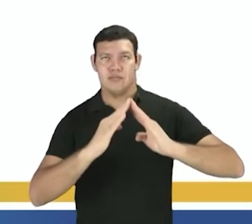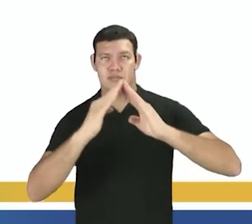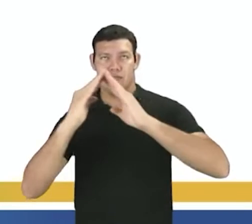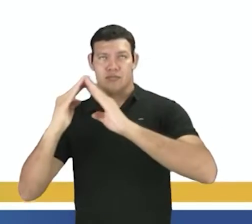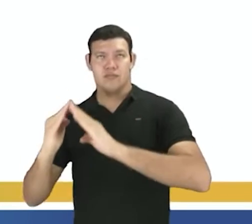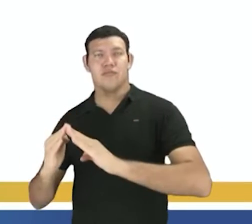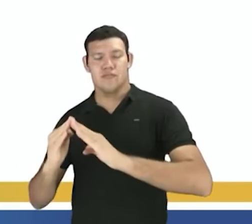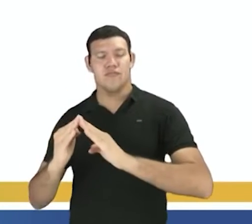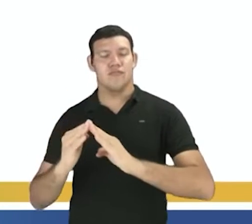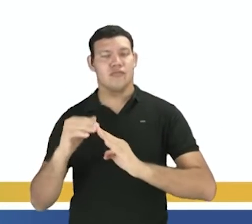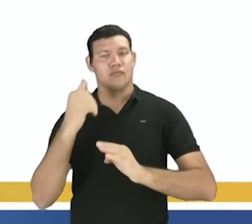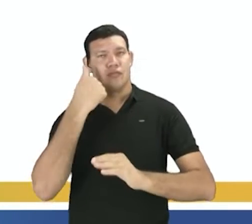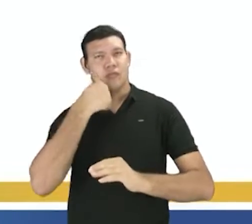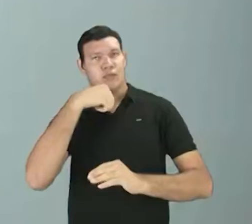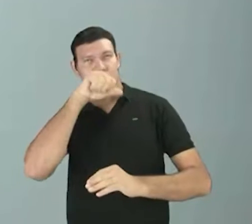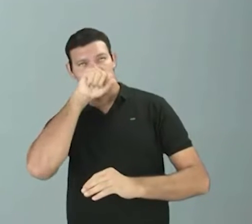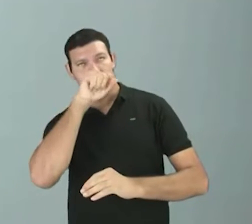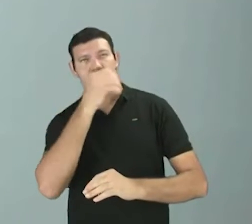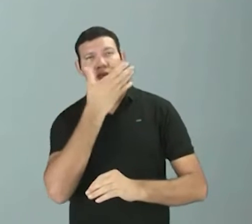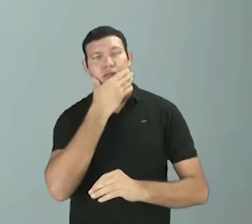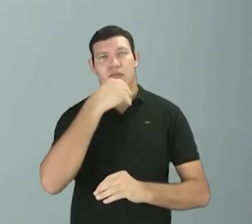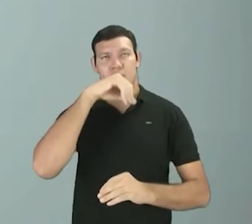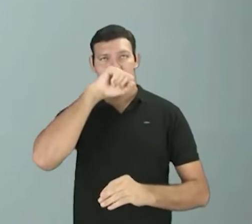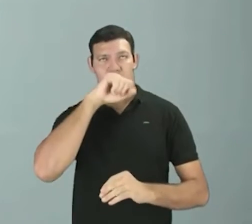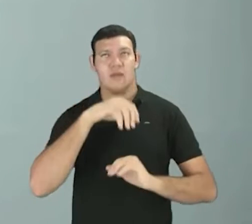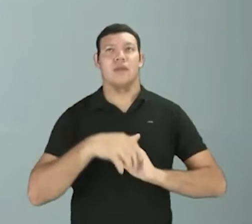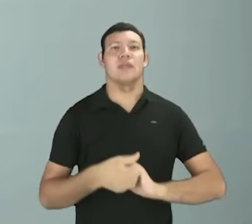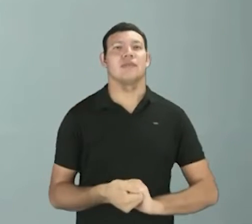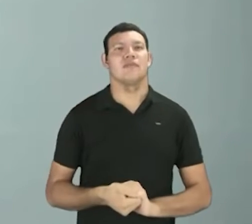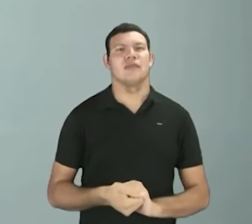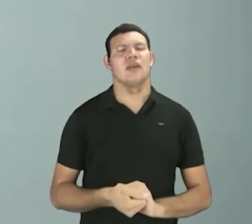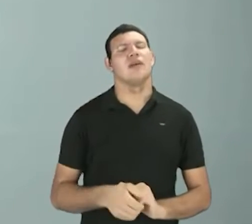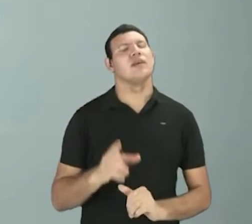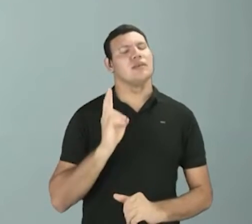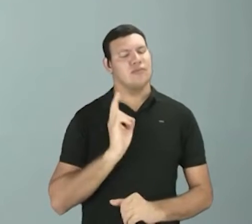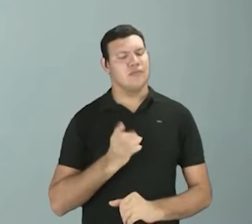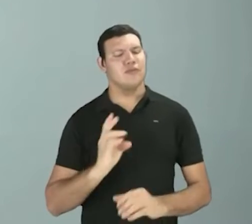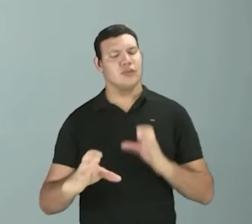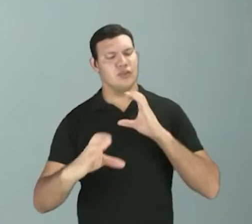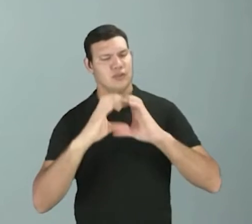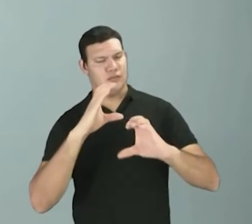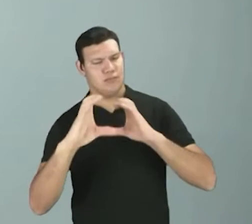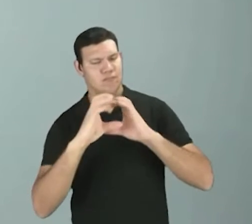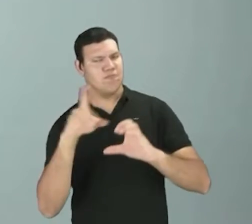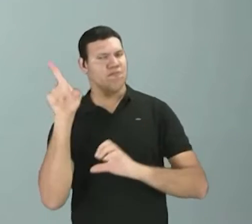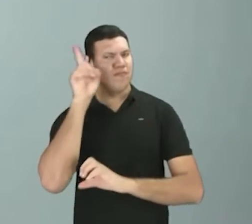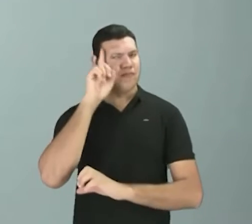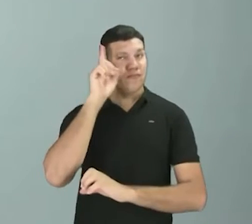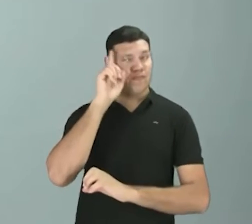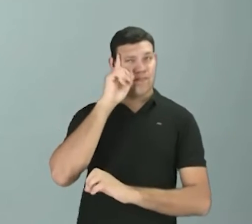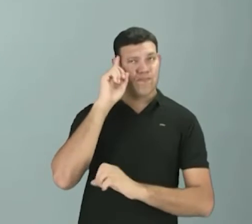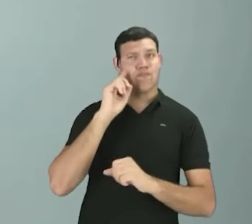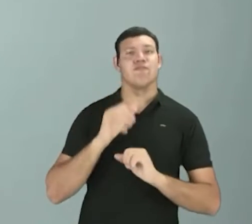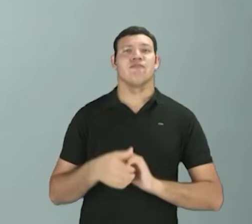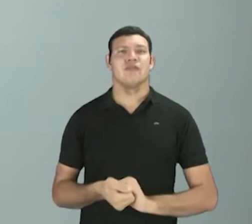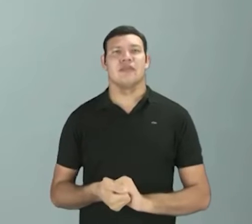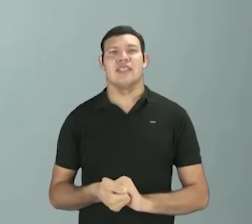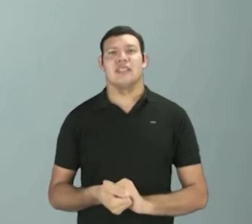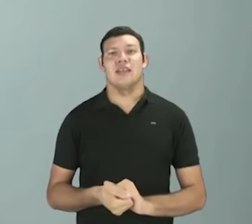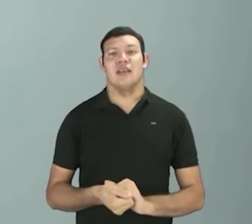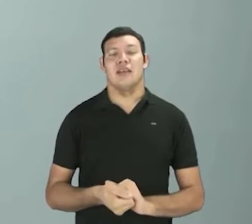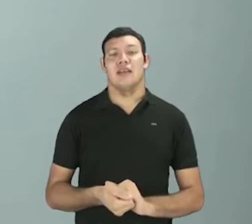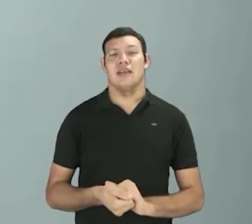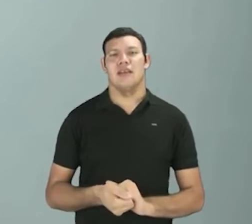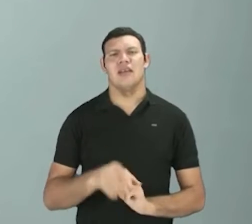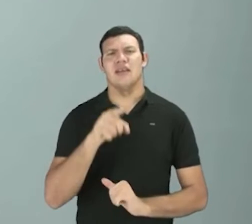porque a gente usa eles no dia a dia da nossa comunicação verbal. Então, por exemplo, embora você não